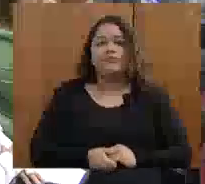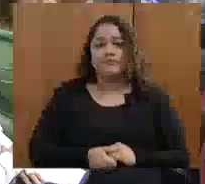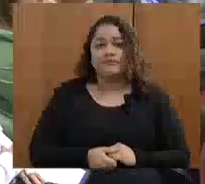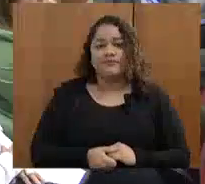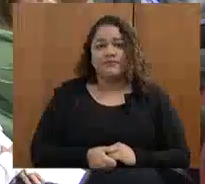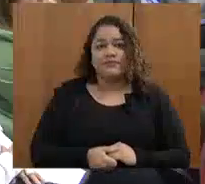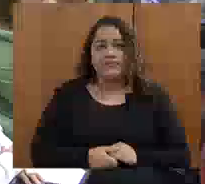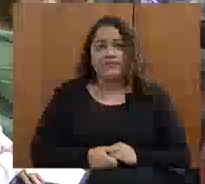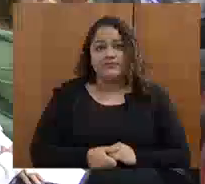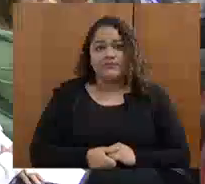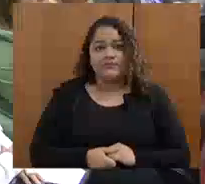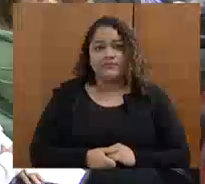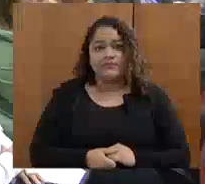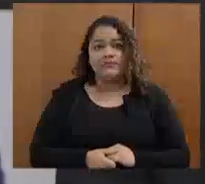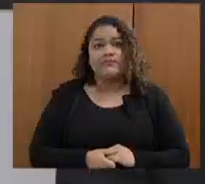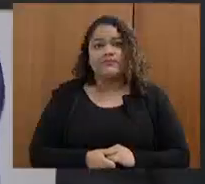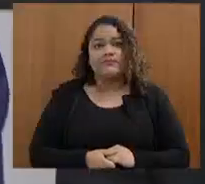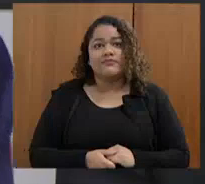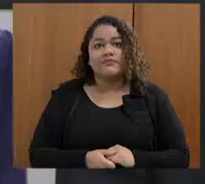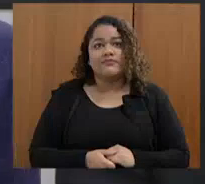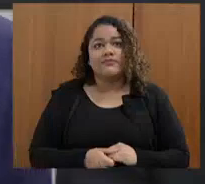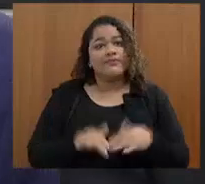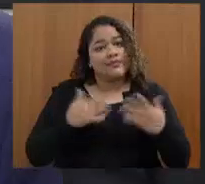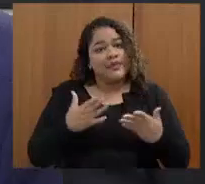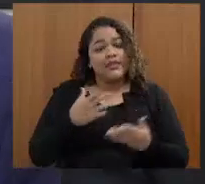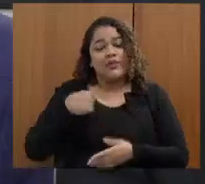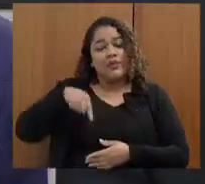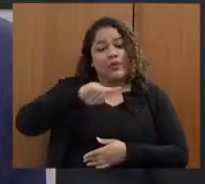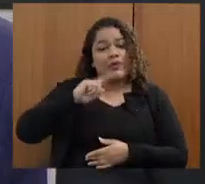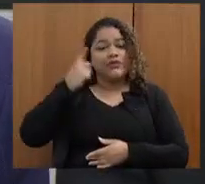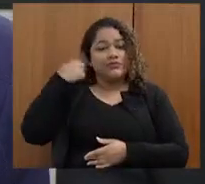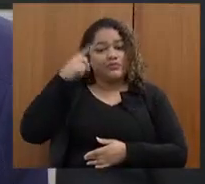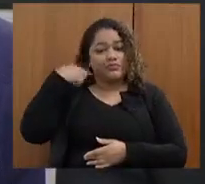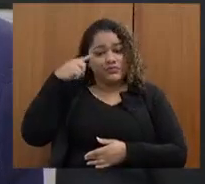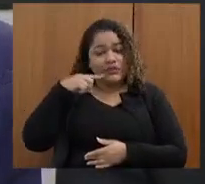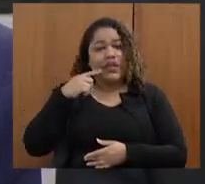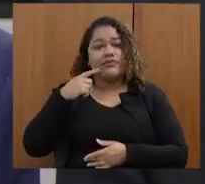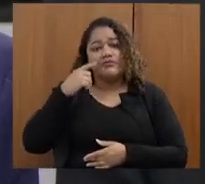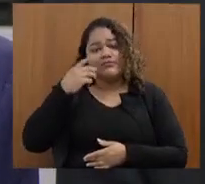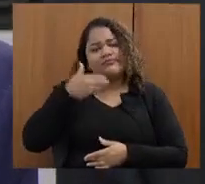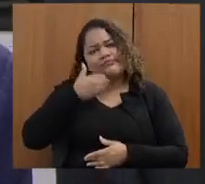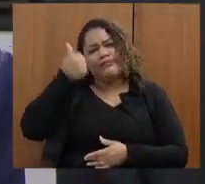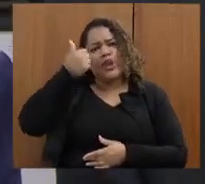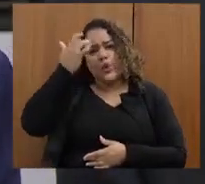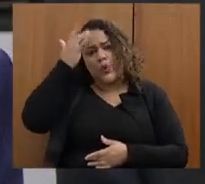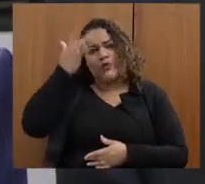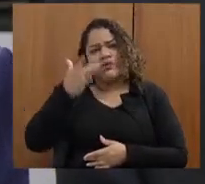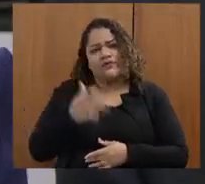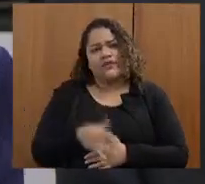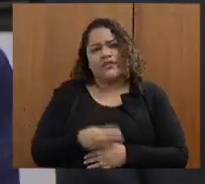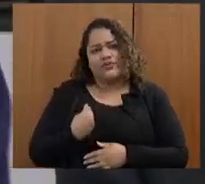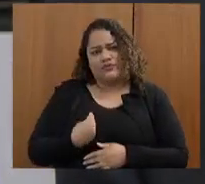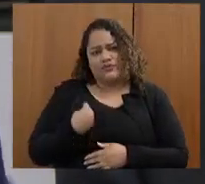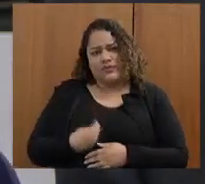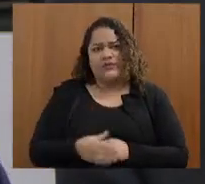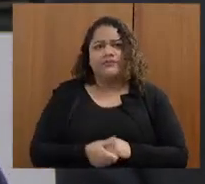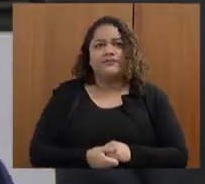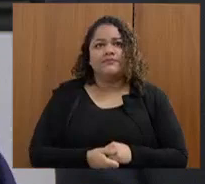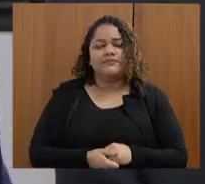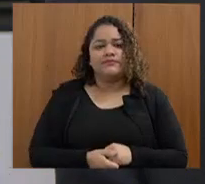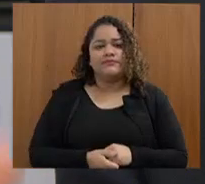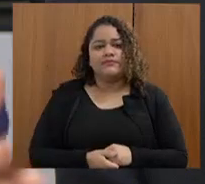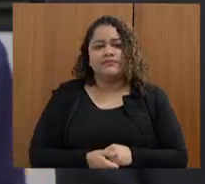ou seja até para nós Deputado facilitou muito a vida essa é a realidade então